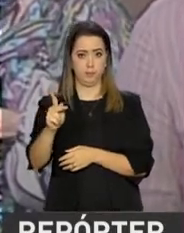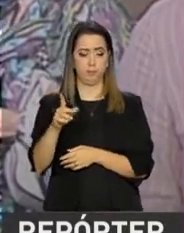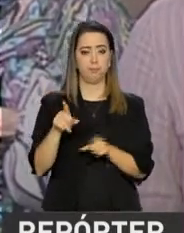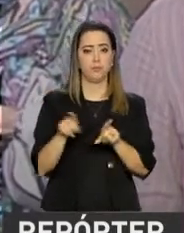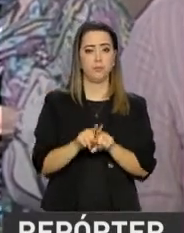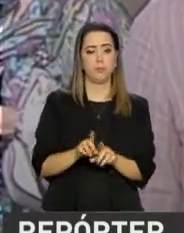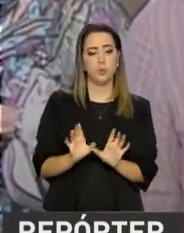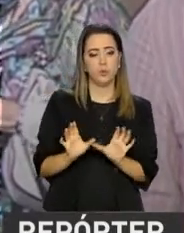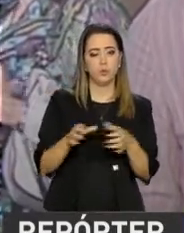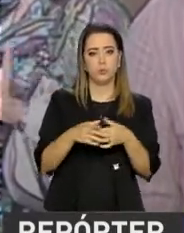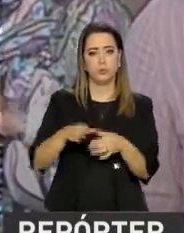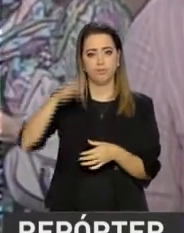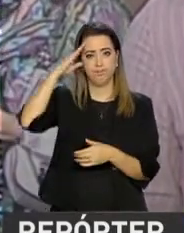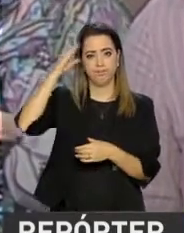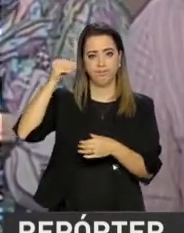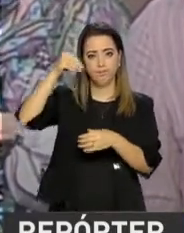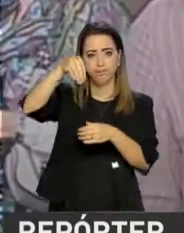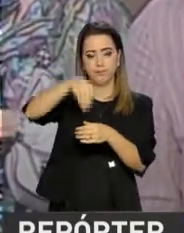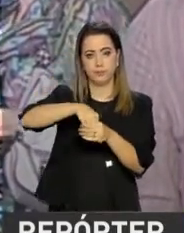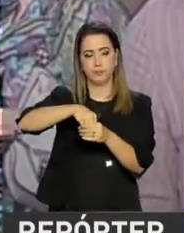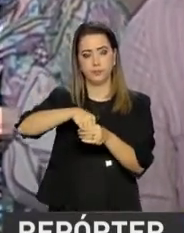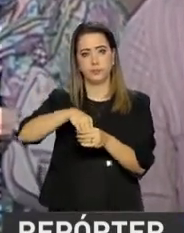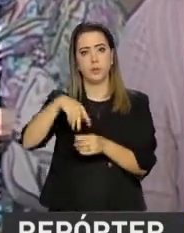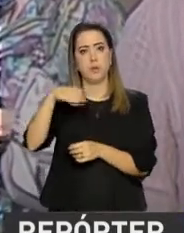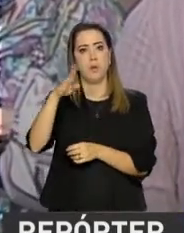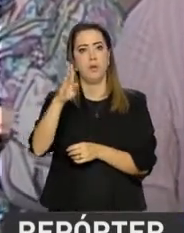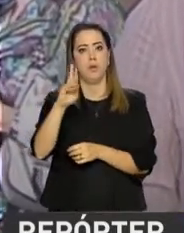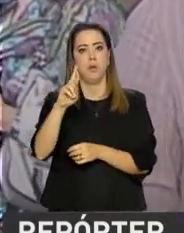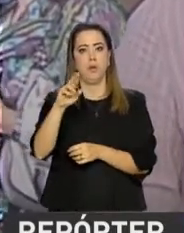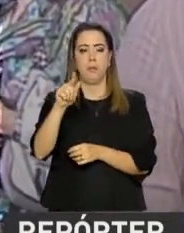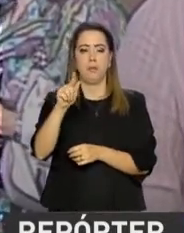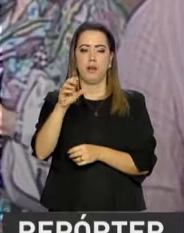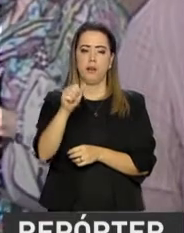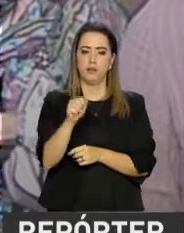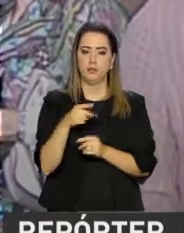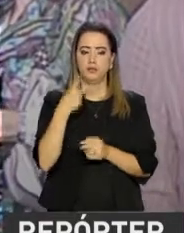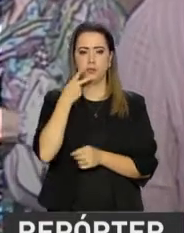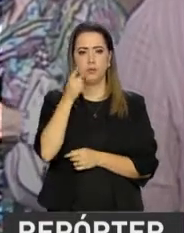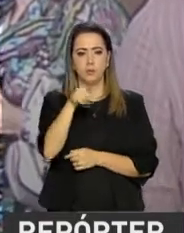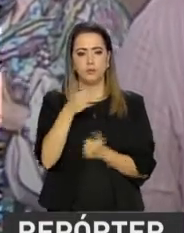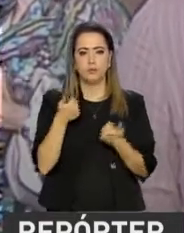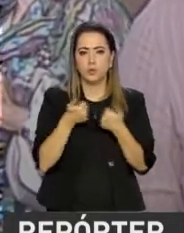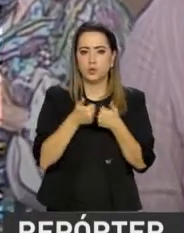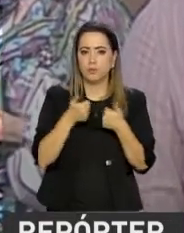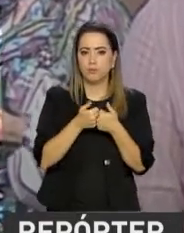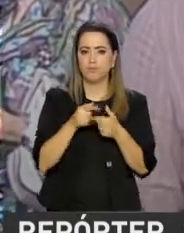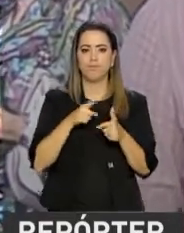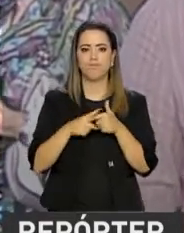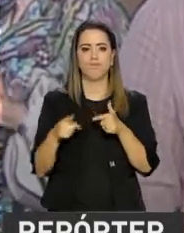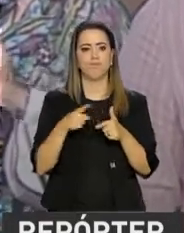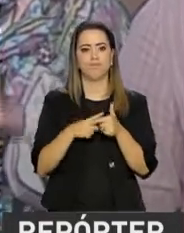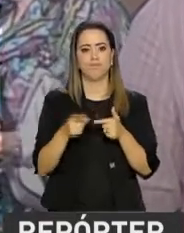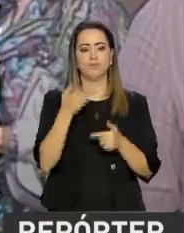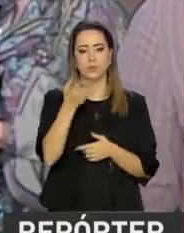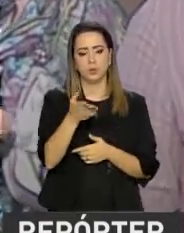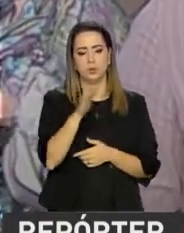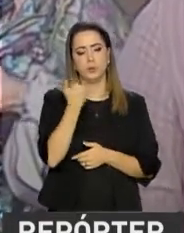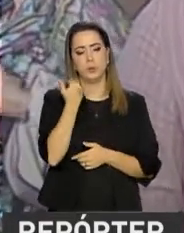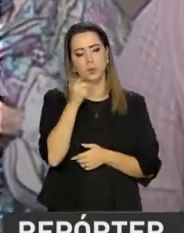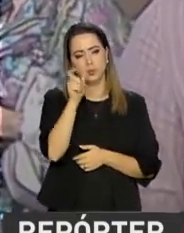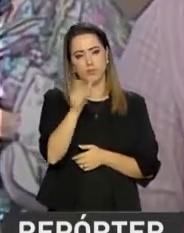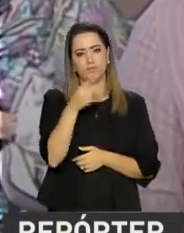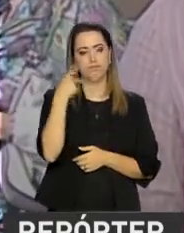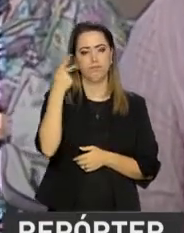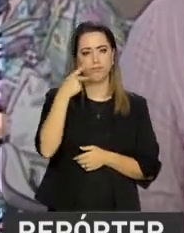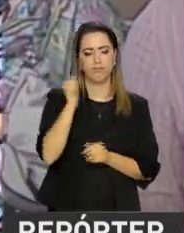Braga Neto. O ministro Raul Jungmann afirmou que vai acompanhar pessoalmente o caso, que as investigações vão ficar